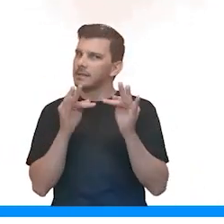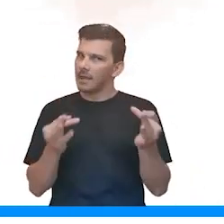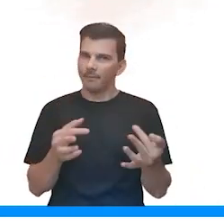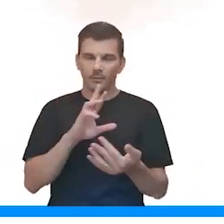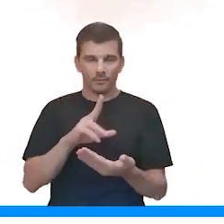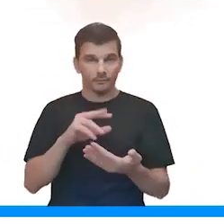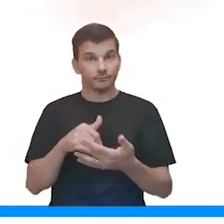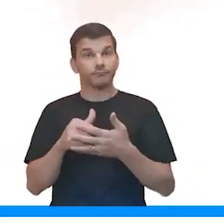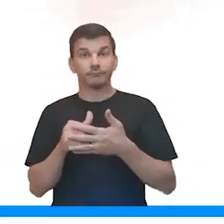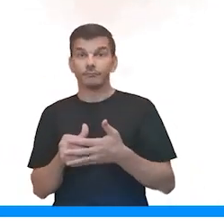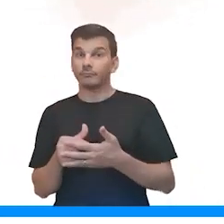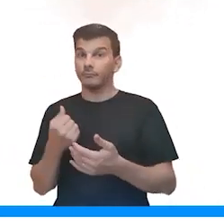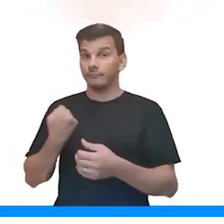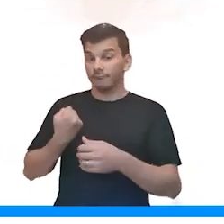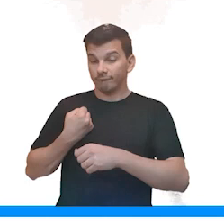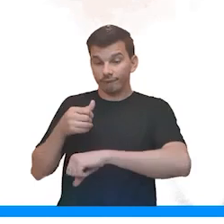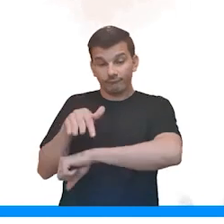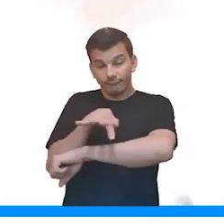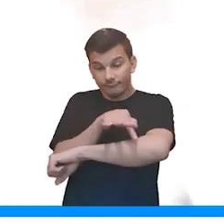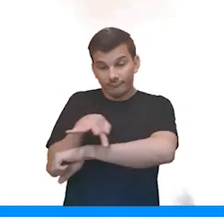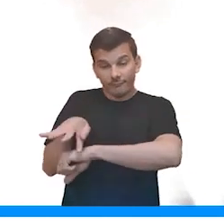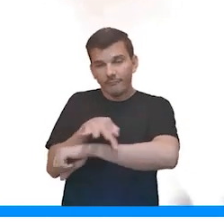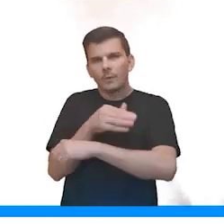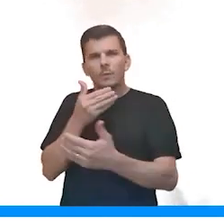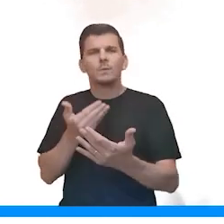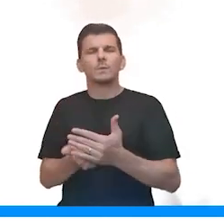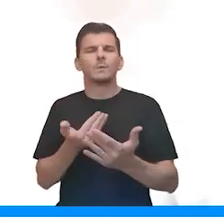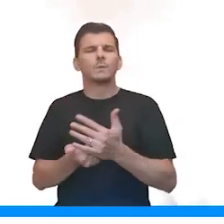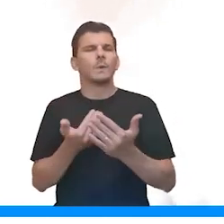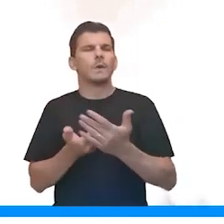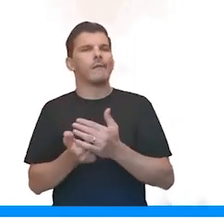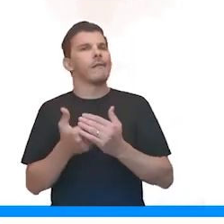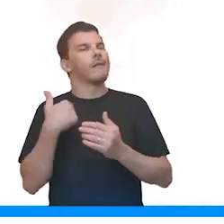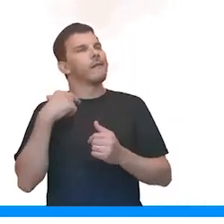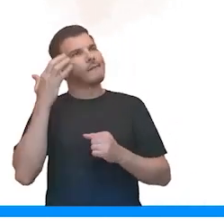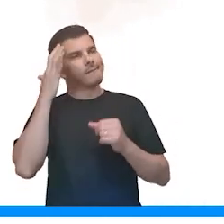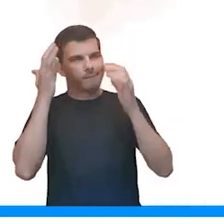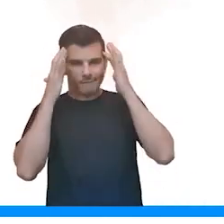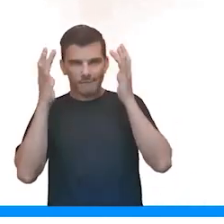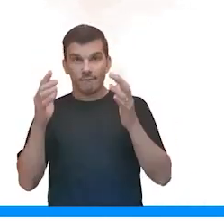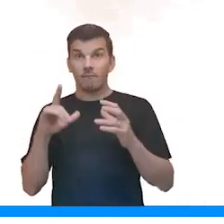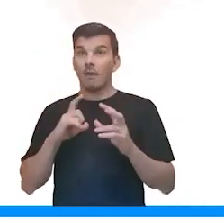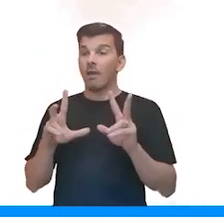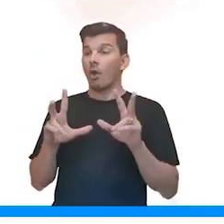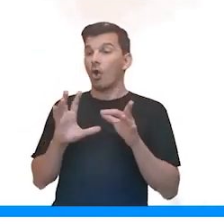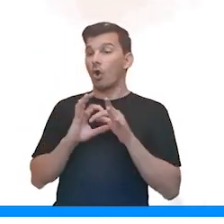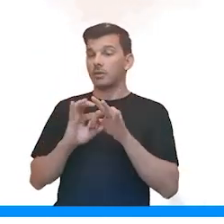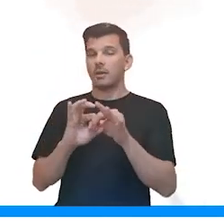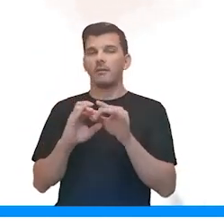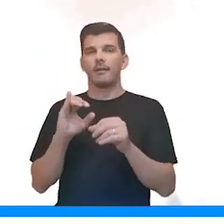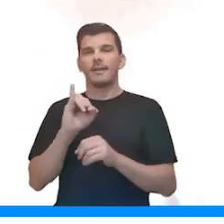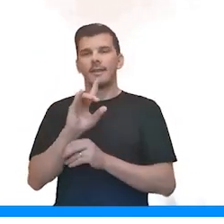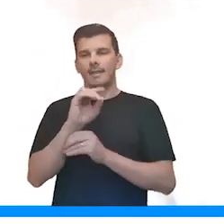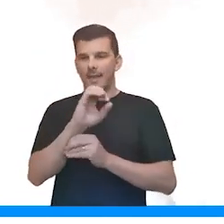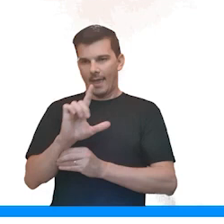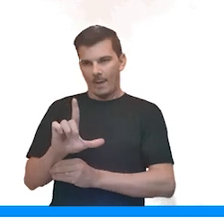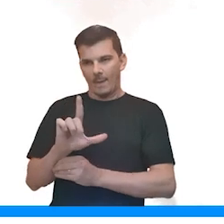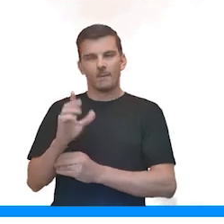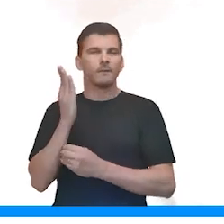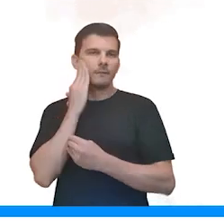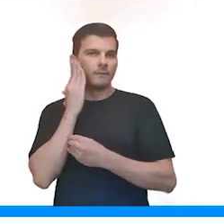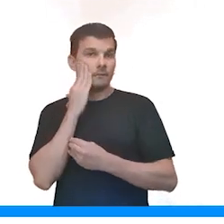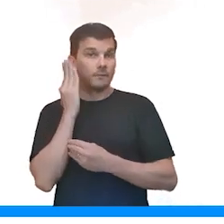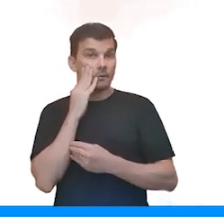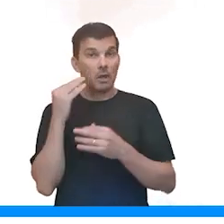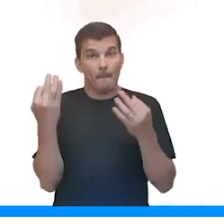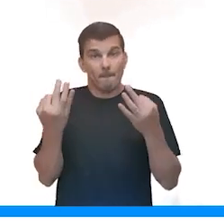de um gás não é algo simples. Então em física, para o ensino médio, o que nós fazemos? Tornamos tudo os países das maravilhas, fica tudo perfeito.